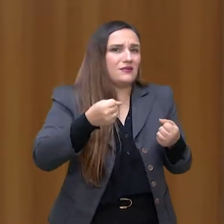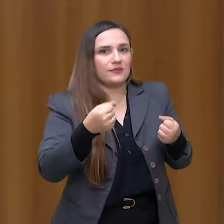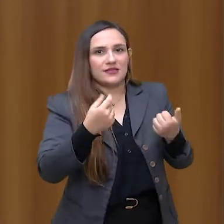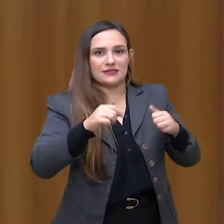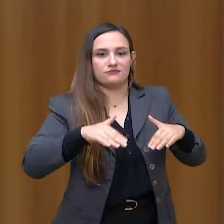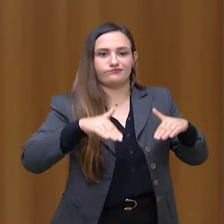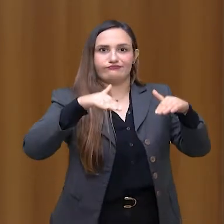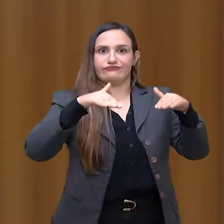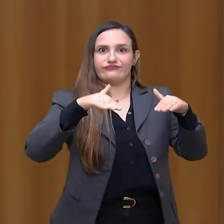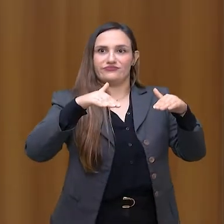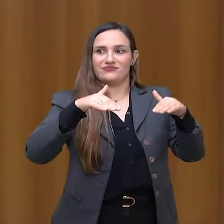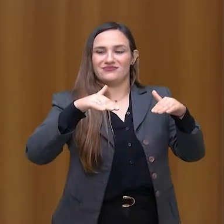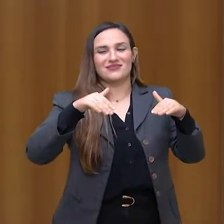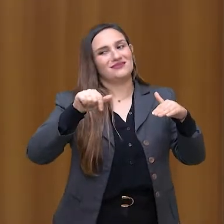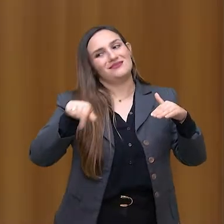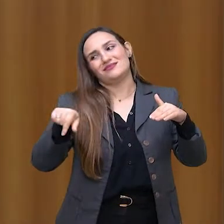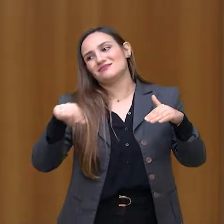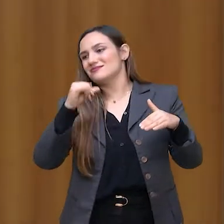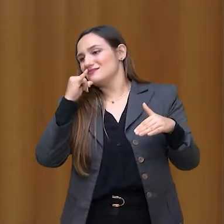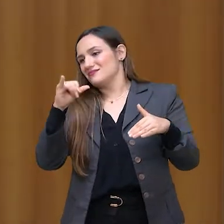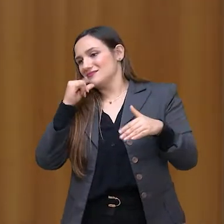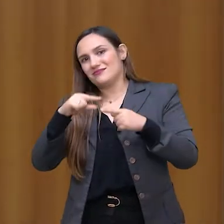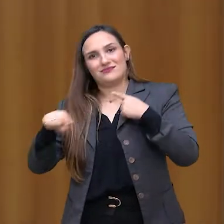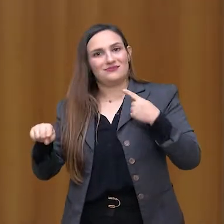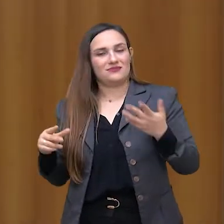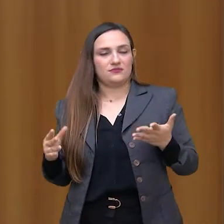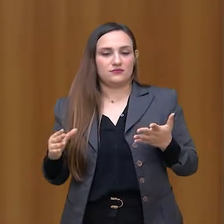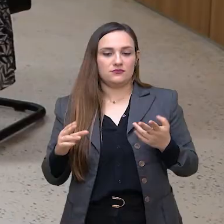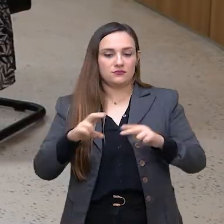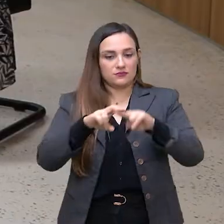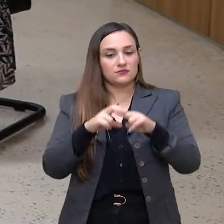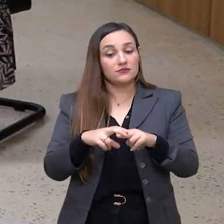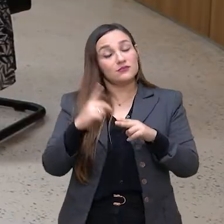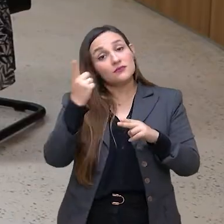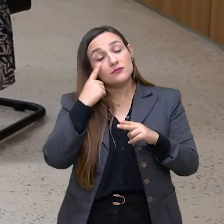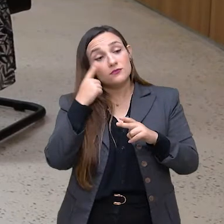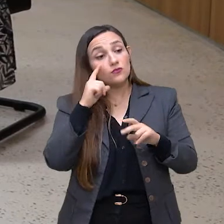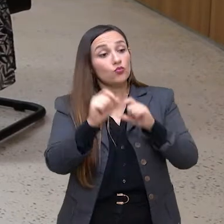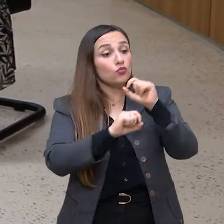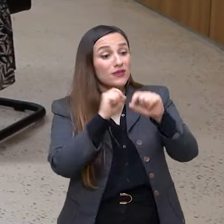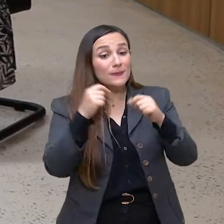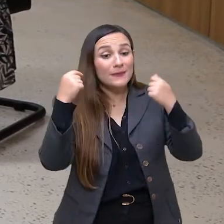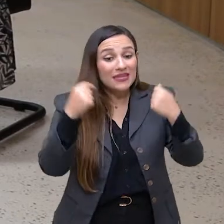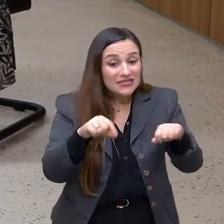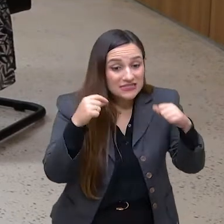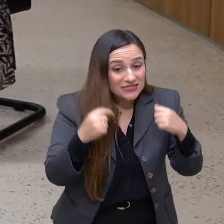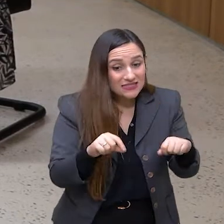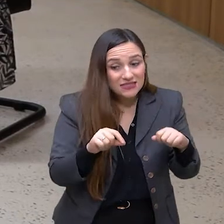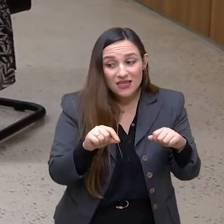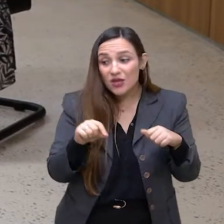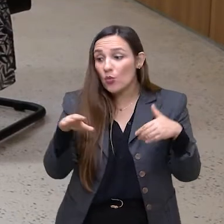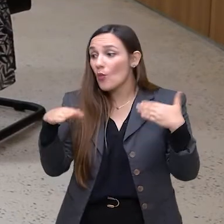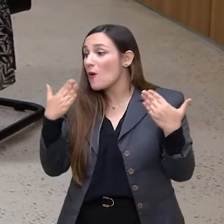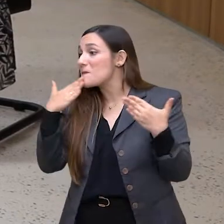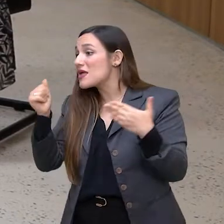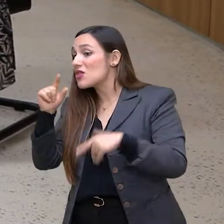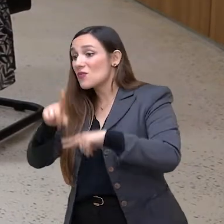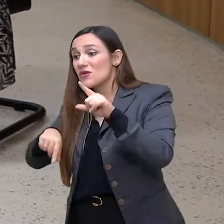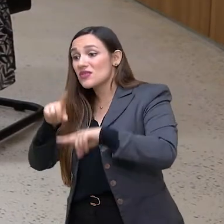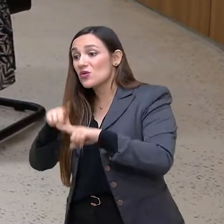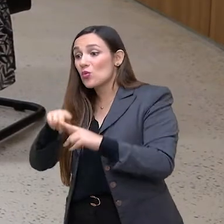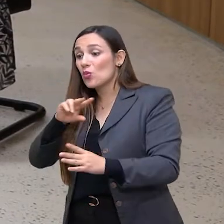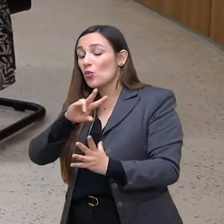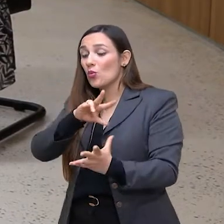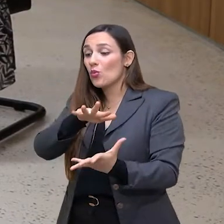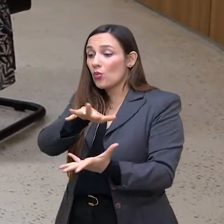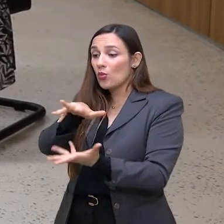sempre analisar para que a compra seja o mais eficiente em relação às necessidades que se busca e ao produto ser o